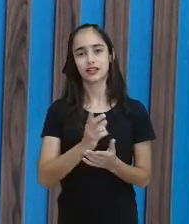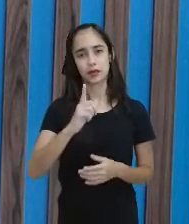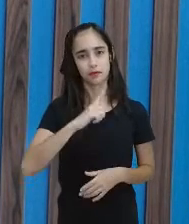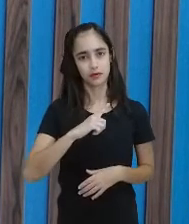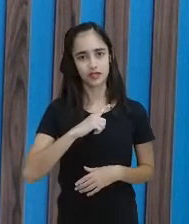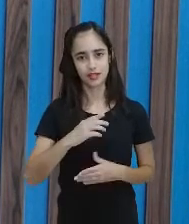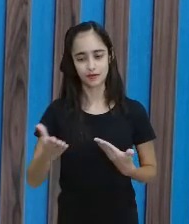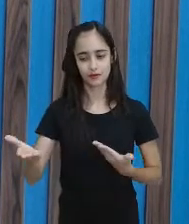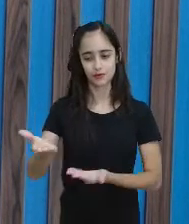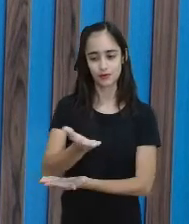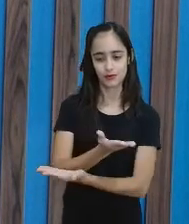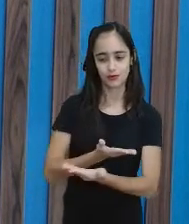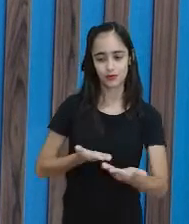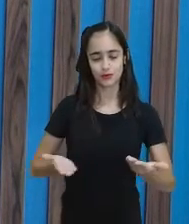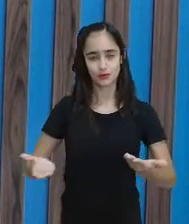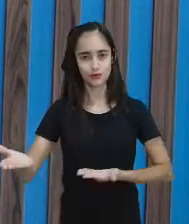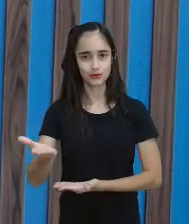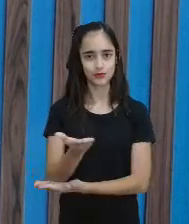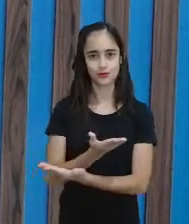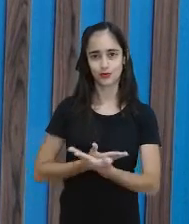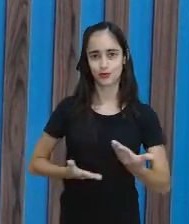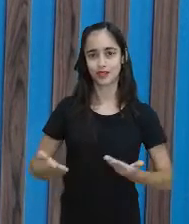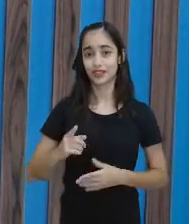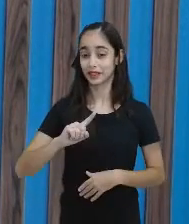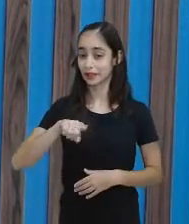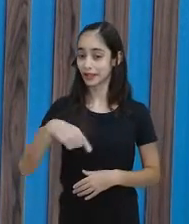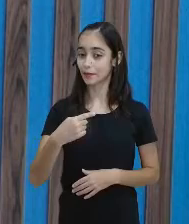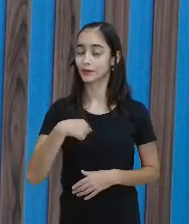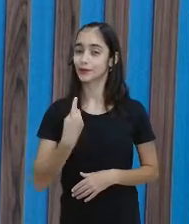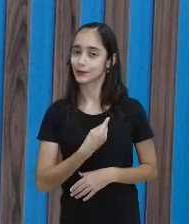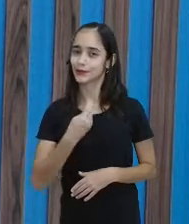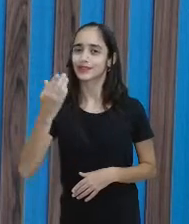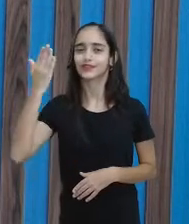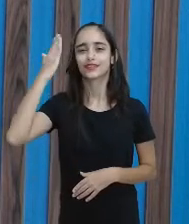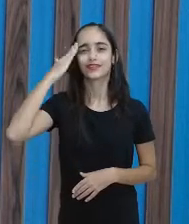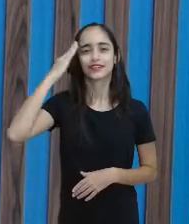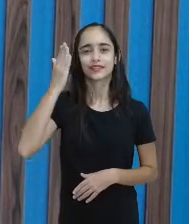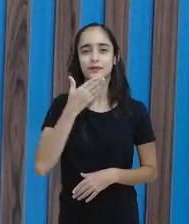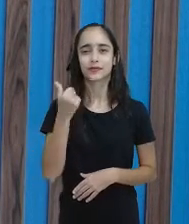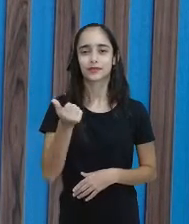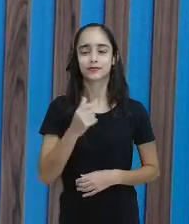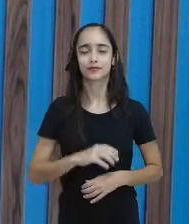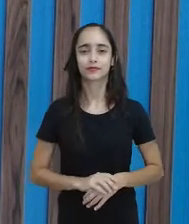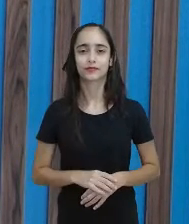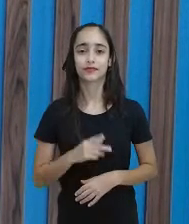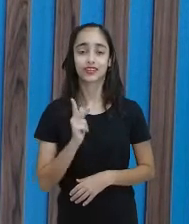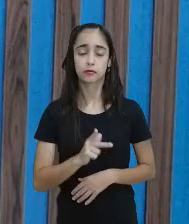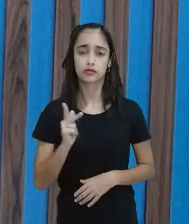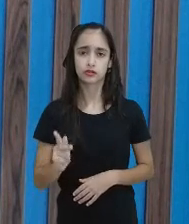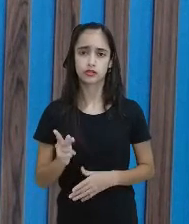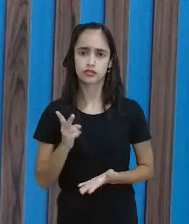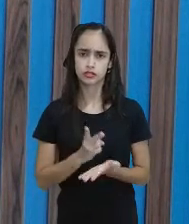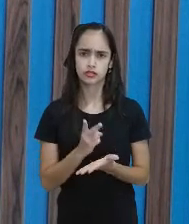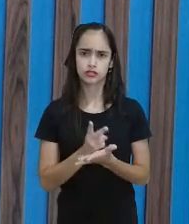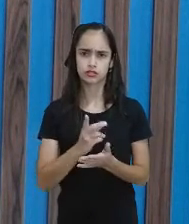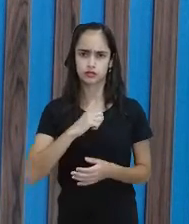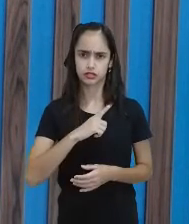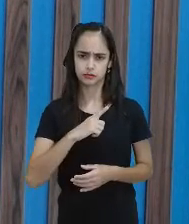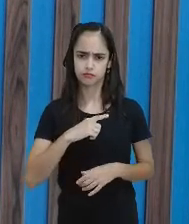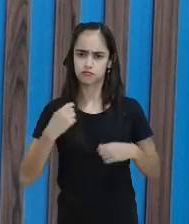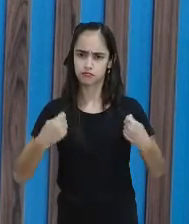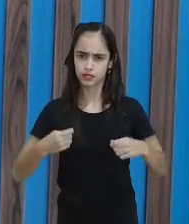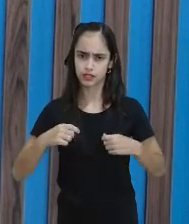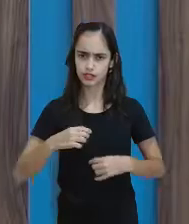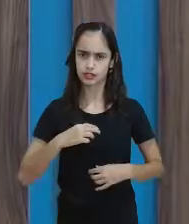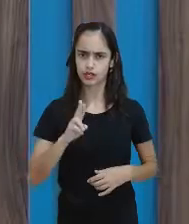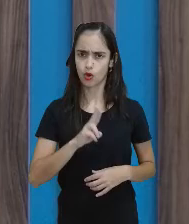com os meios de rede, né? A gente vai entender melhor daqui a pouco. Professor, sempre ele tem que usar uma blusa diferente?